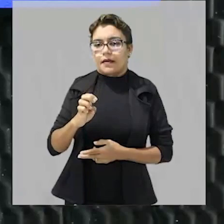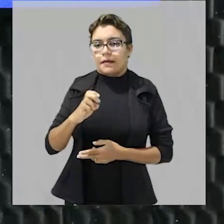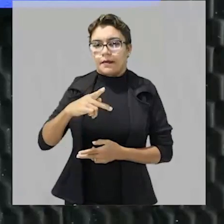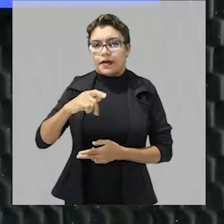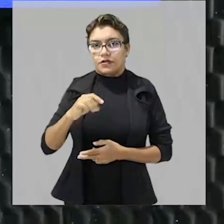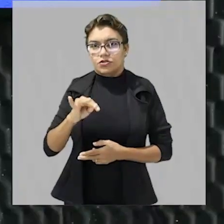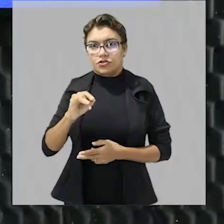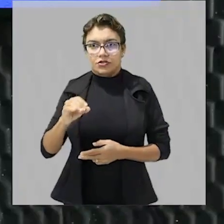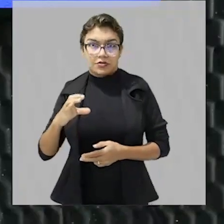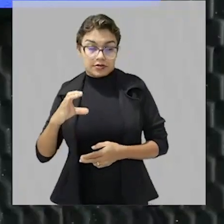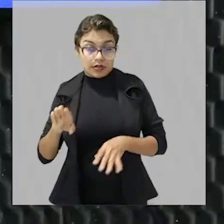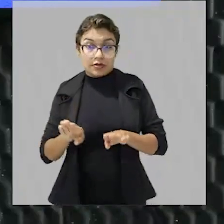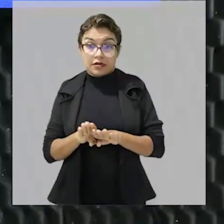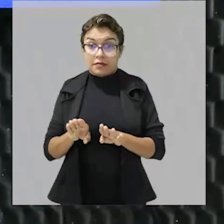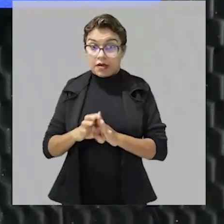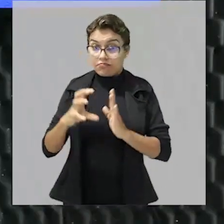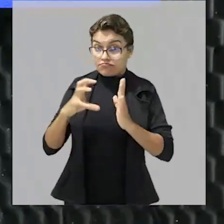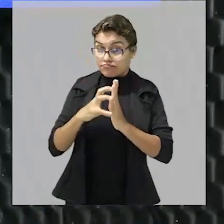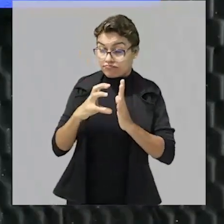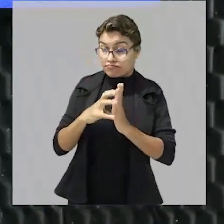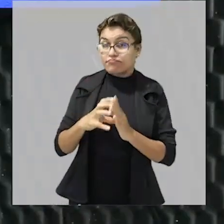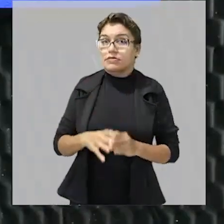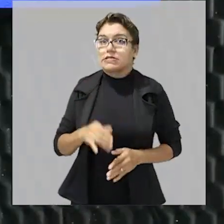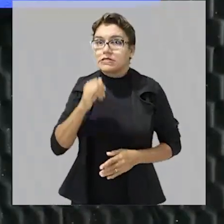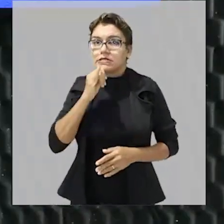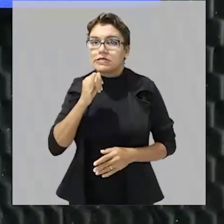descartadas. Você quer voltar ao texto para entender?